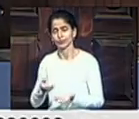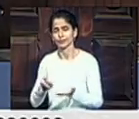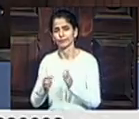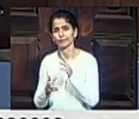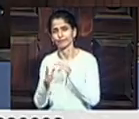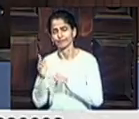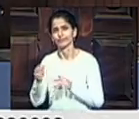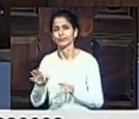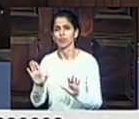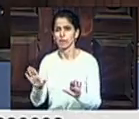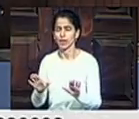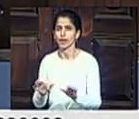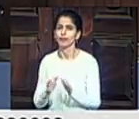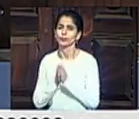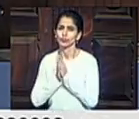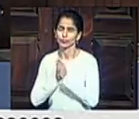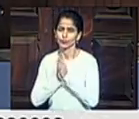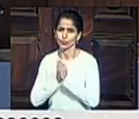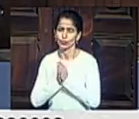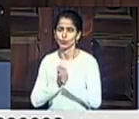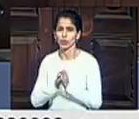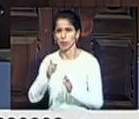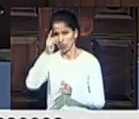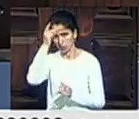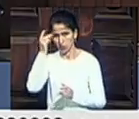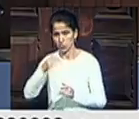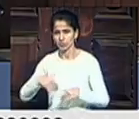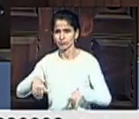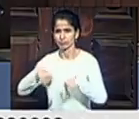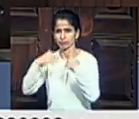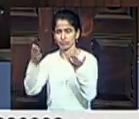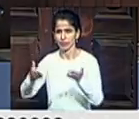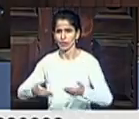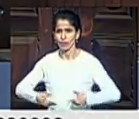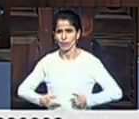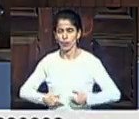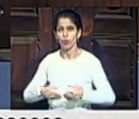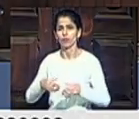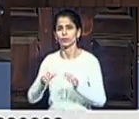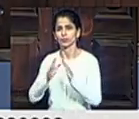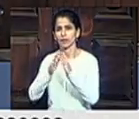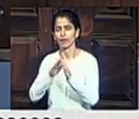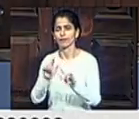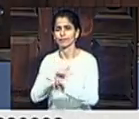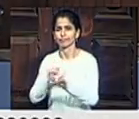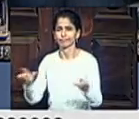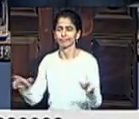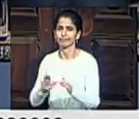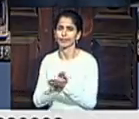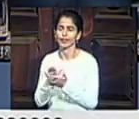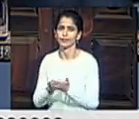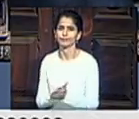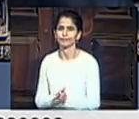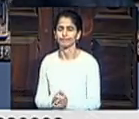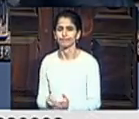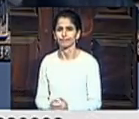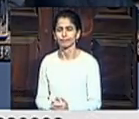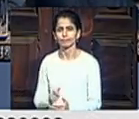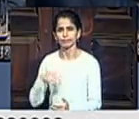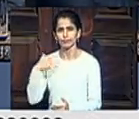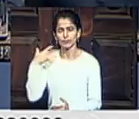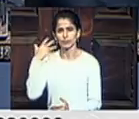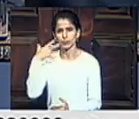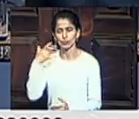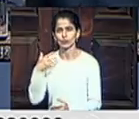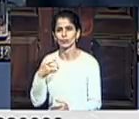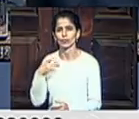a população morrer de fome ao relento. Muito obrigado, senhor deputado. Próximo orador inscrito é